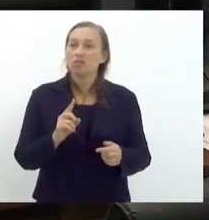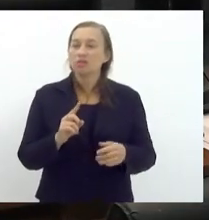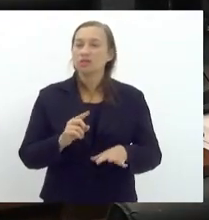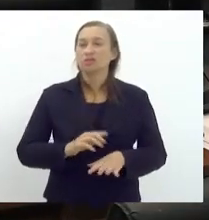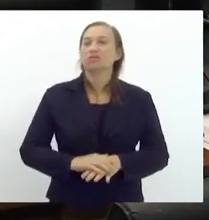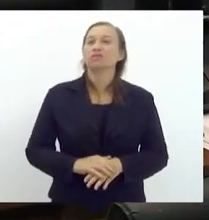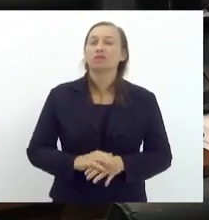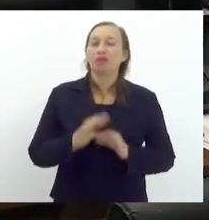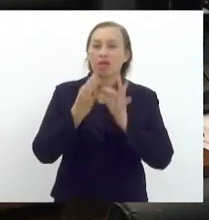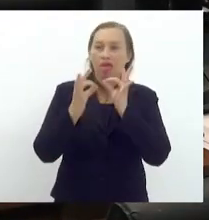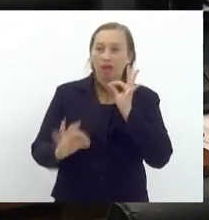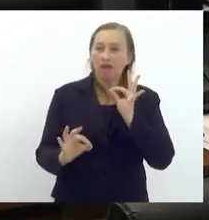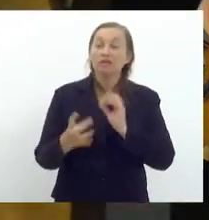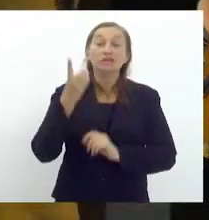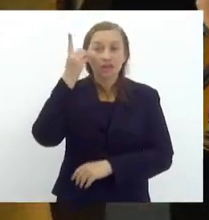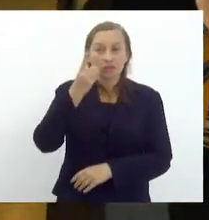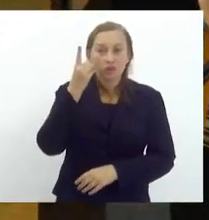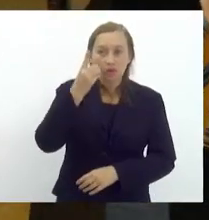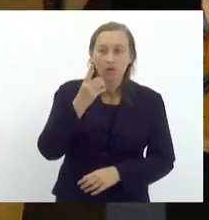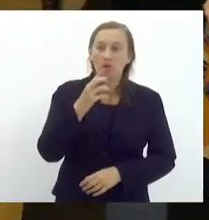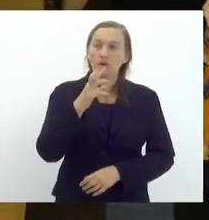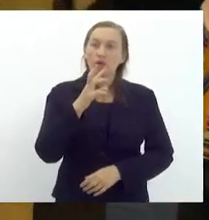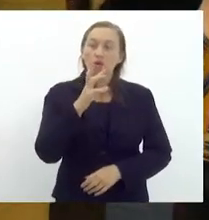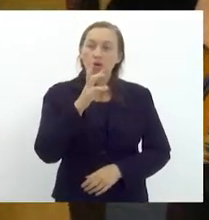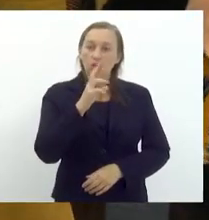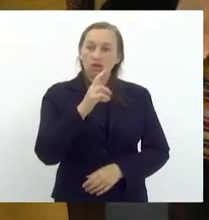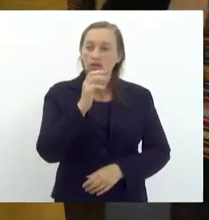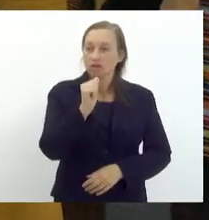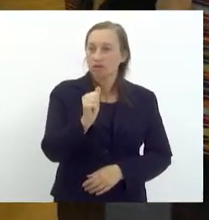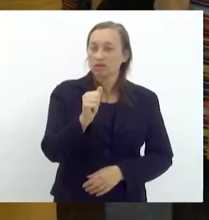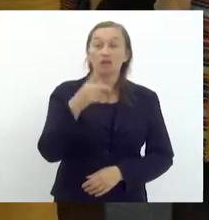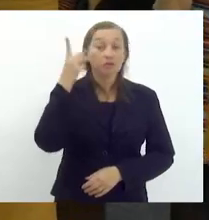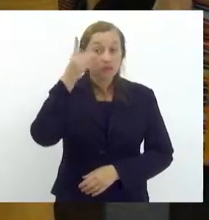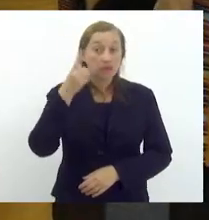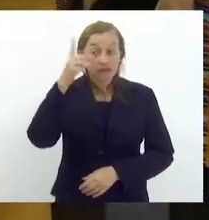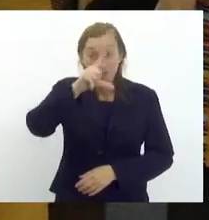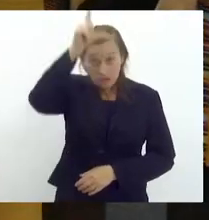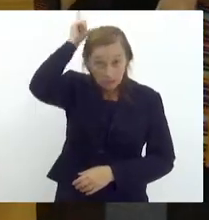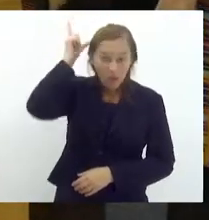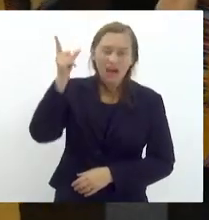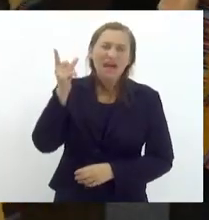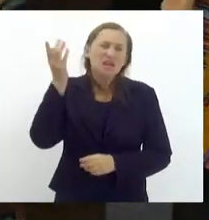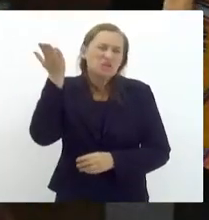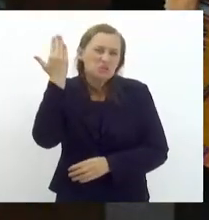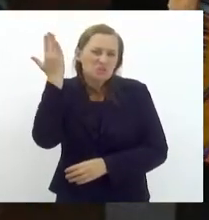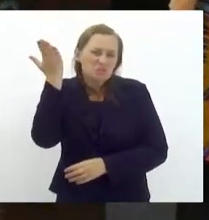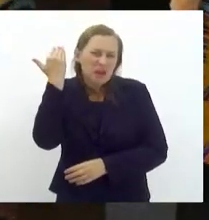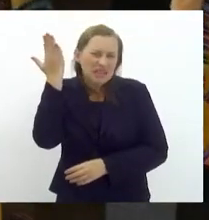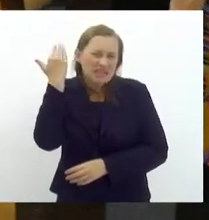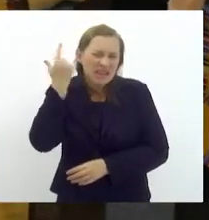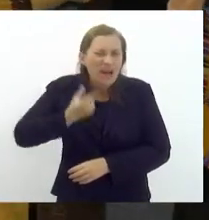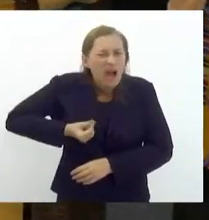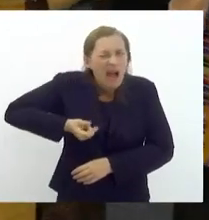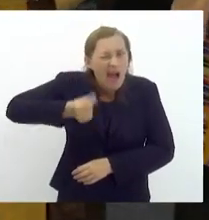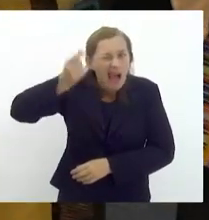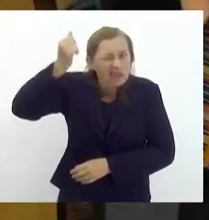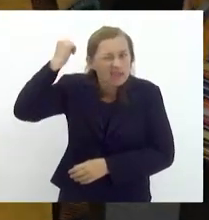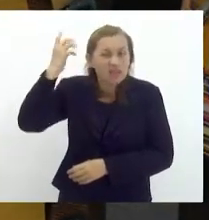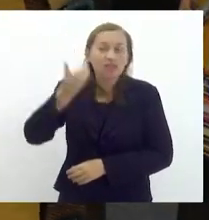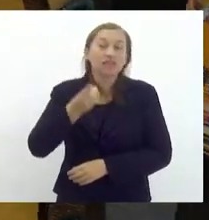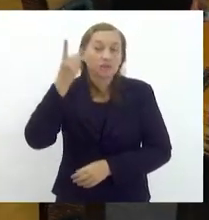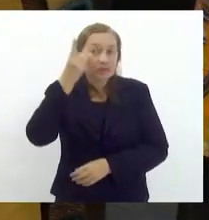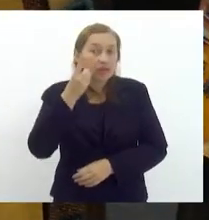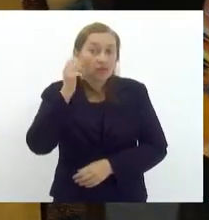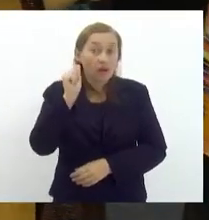segundo Deputado Rodrigo Deputado Luiz Paulo antigamente Deputado André Correia também é das